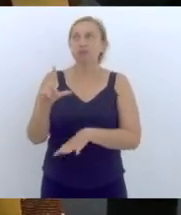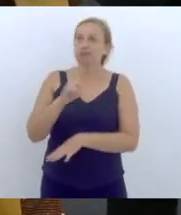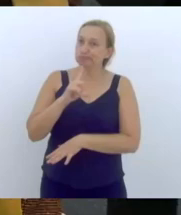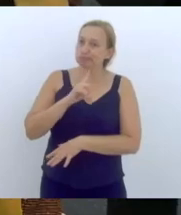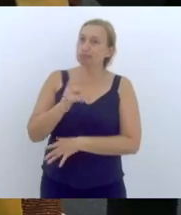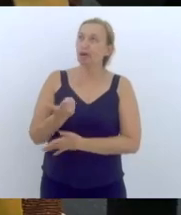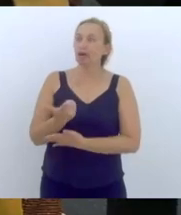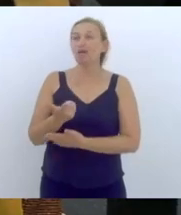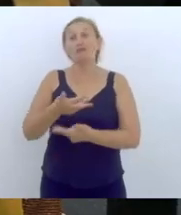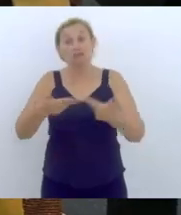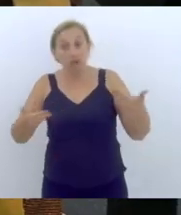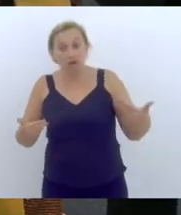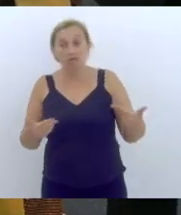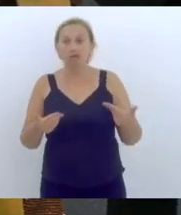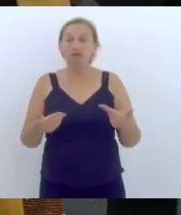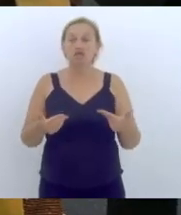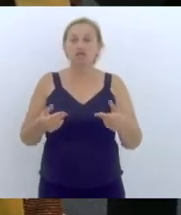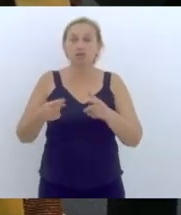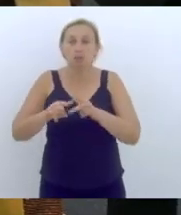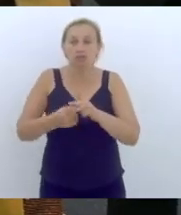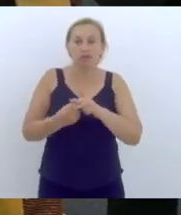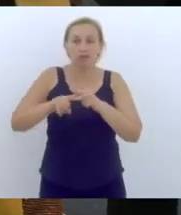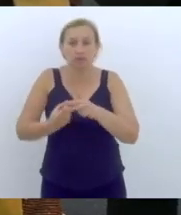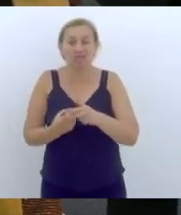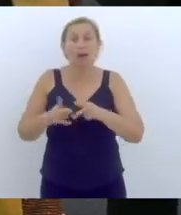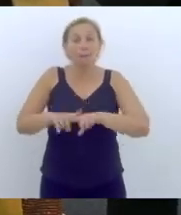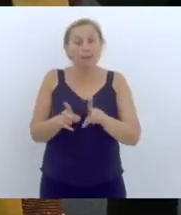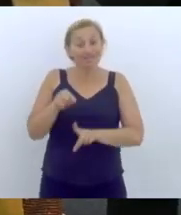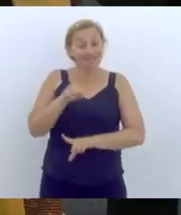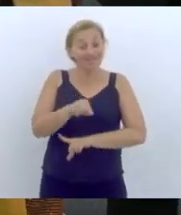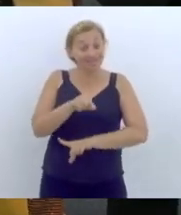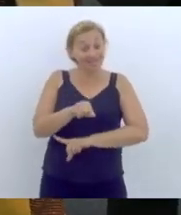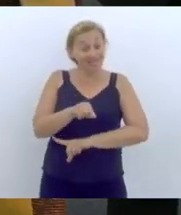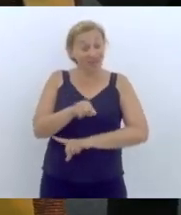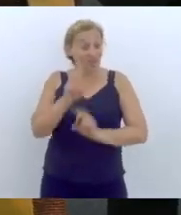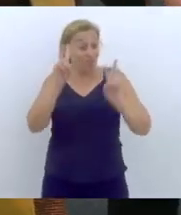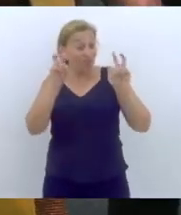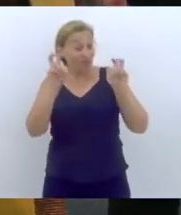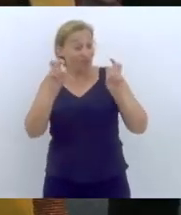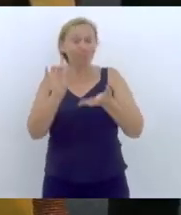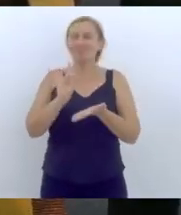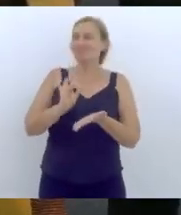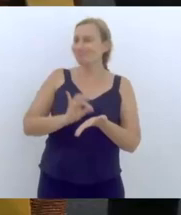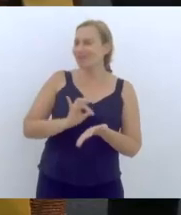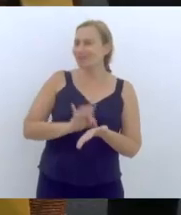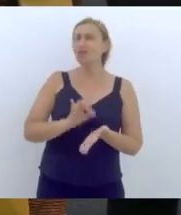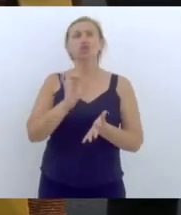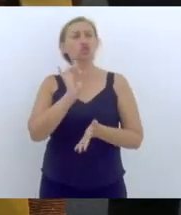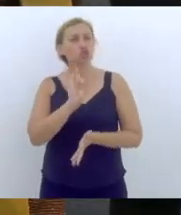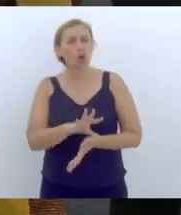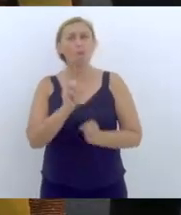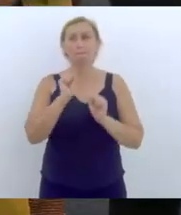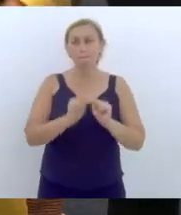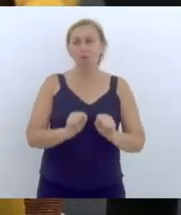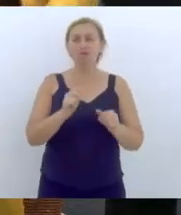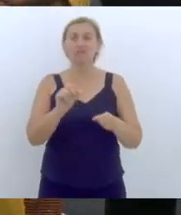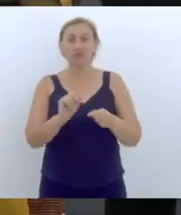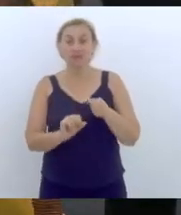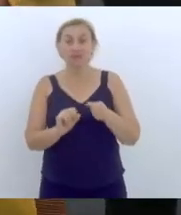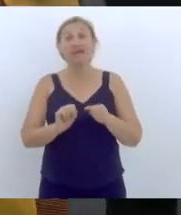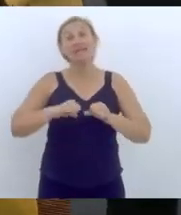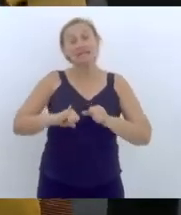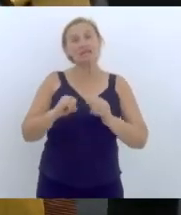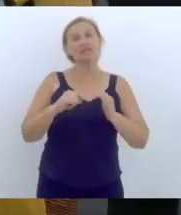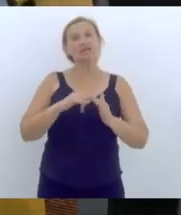tendo acordo, várias vezes a gente refez. Mas esse é um procedimento que realmente só pode ser feito se for por